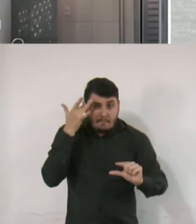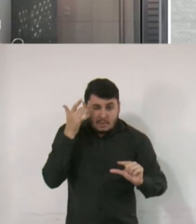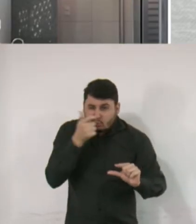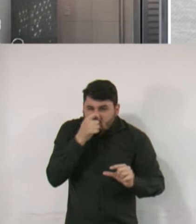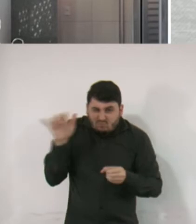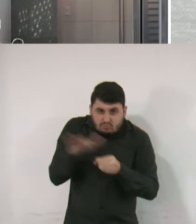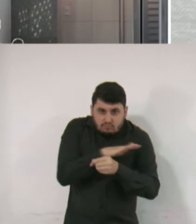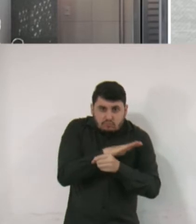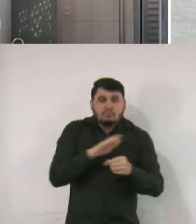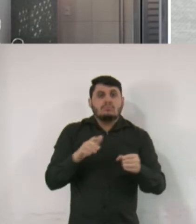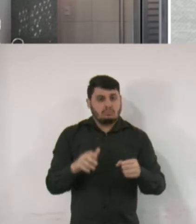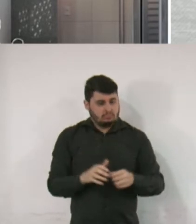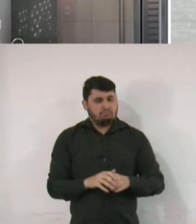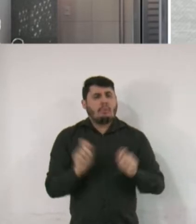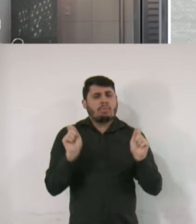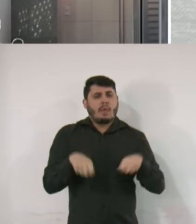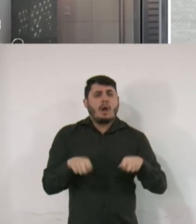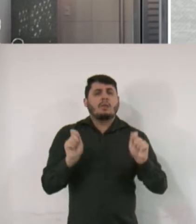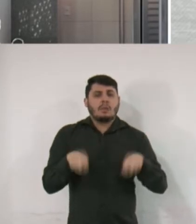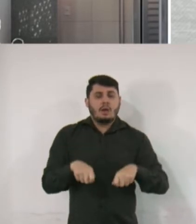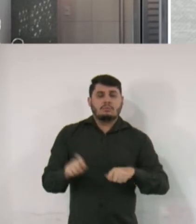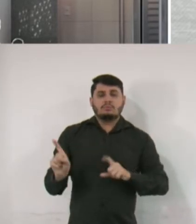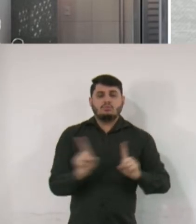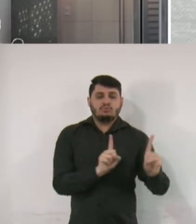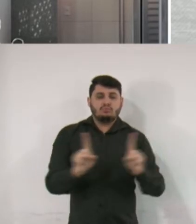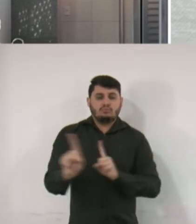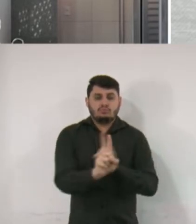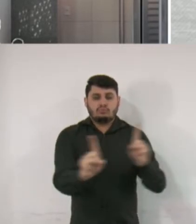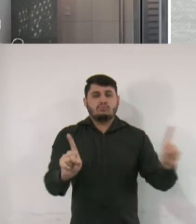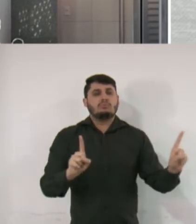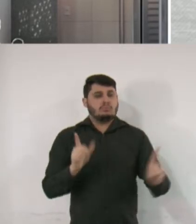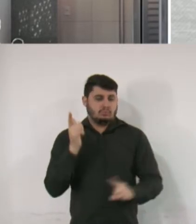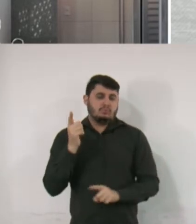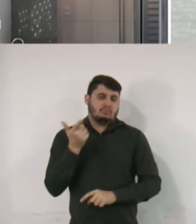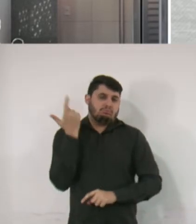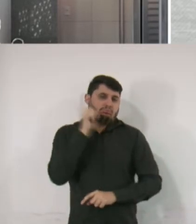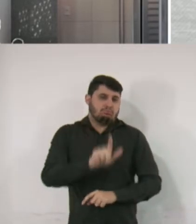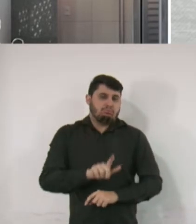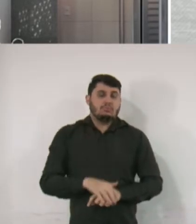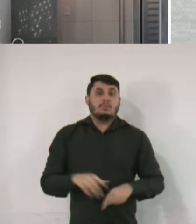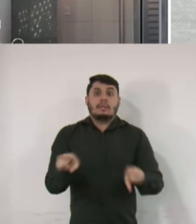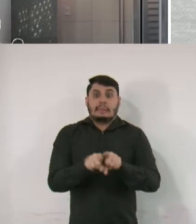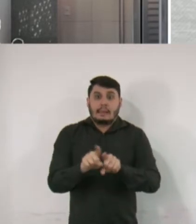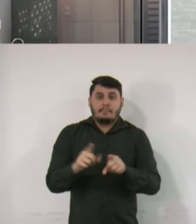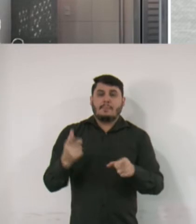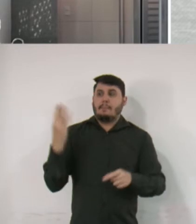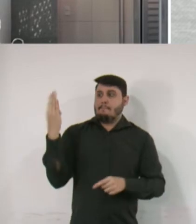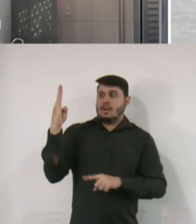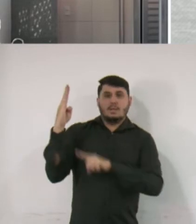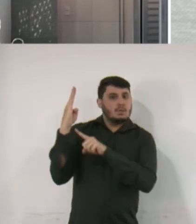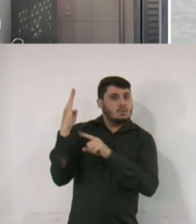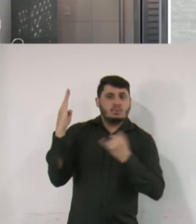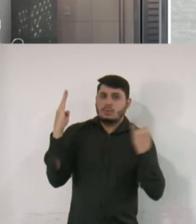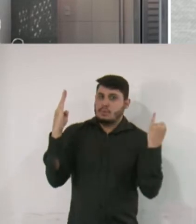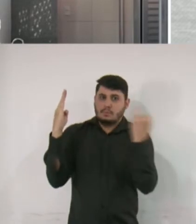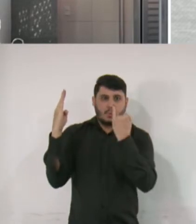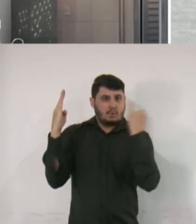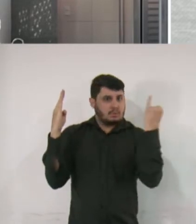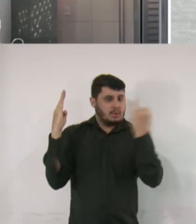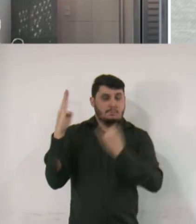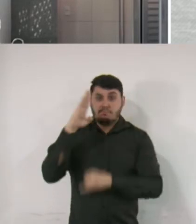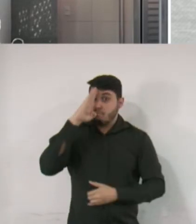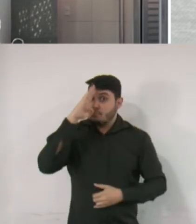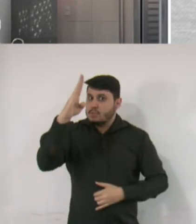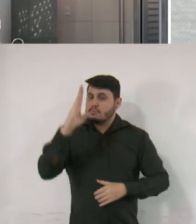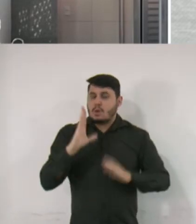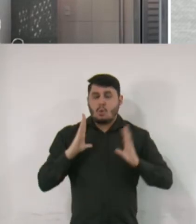como exemplo, um dos banheiros, em que também serão importantíssimos para a realização da higienização das